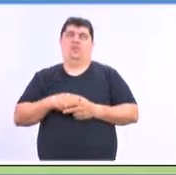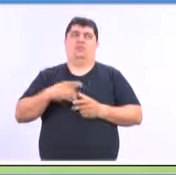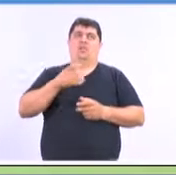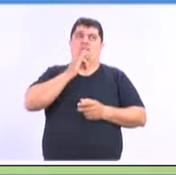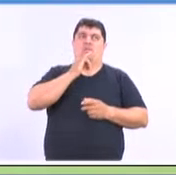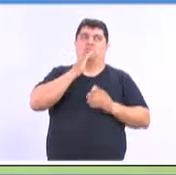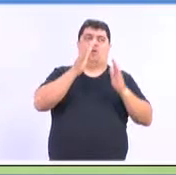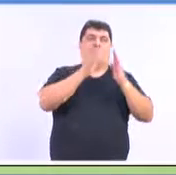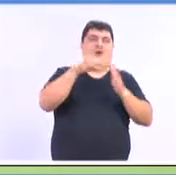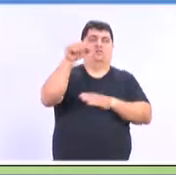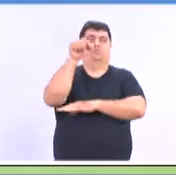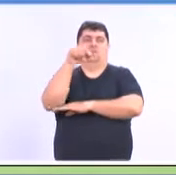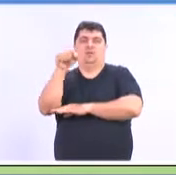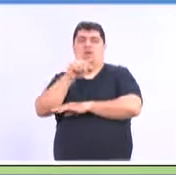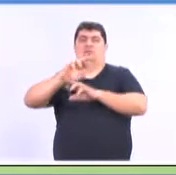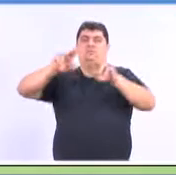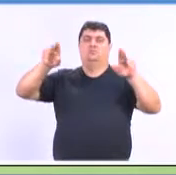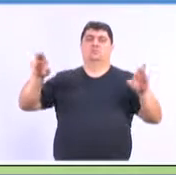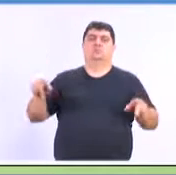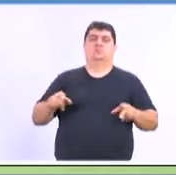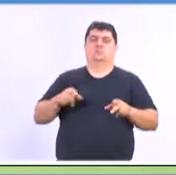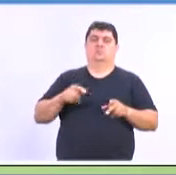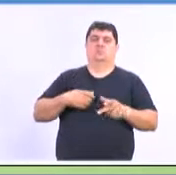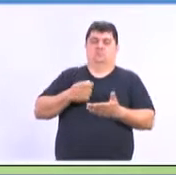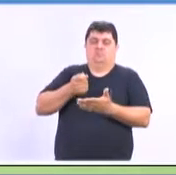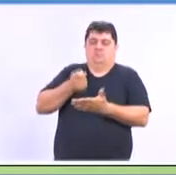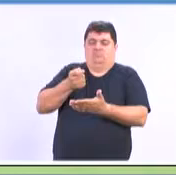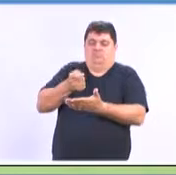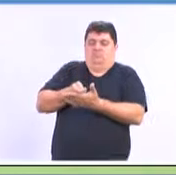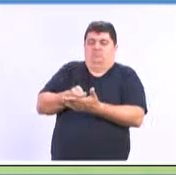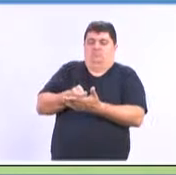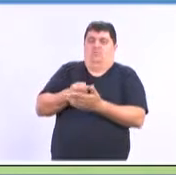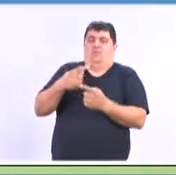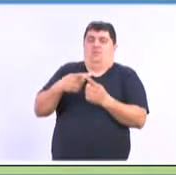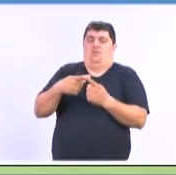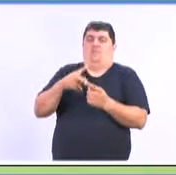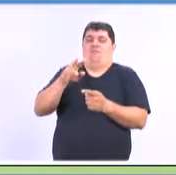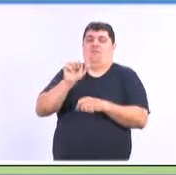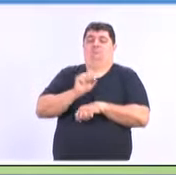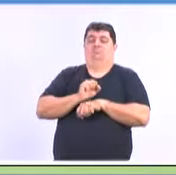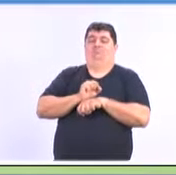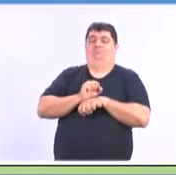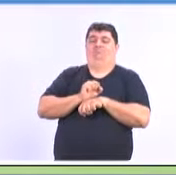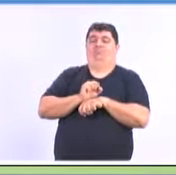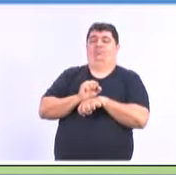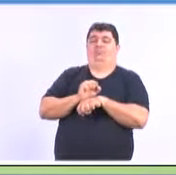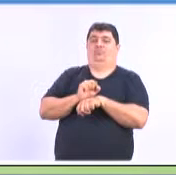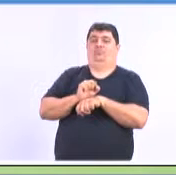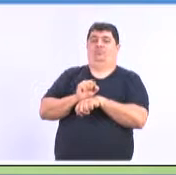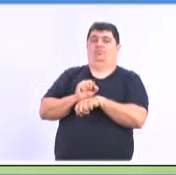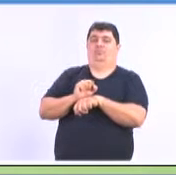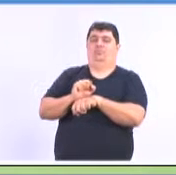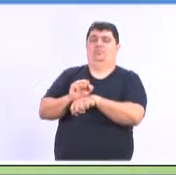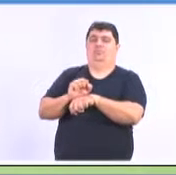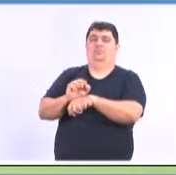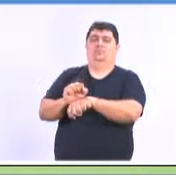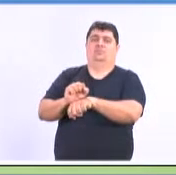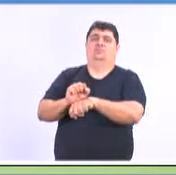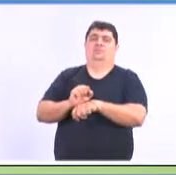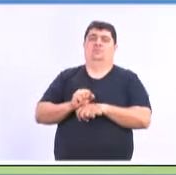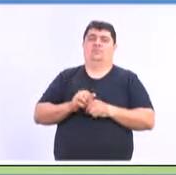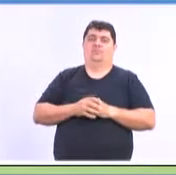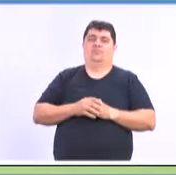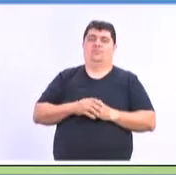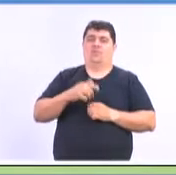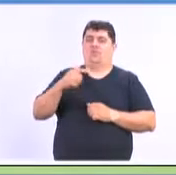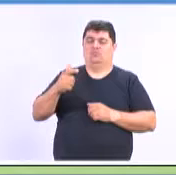imóveis, veículos, com a título de investimento não relacionado, que não se destinam, que não estão relacionados